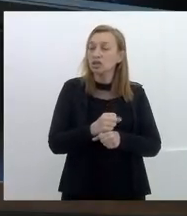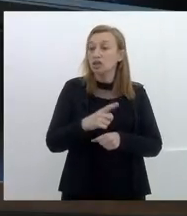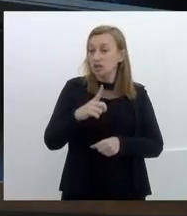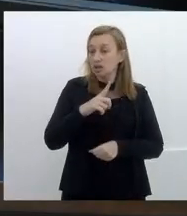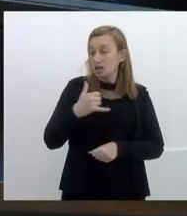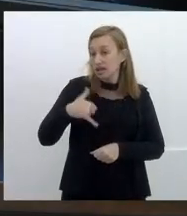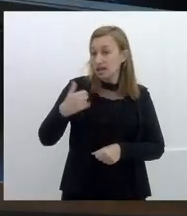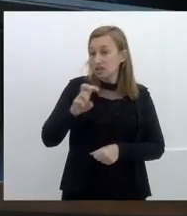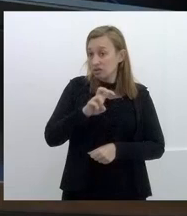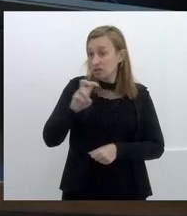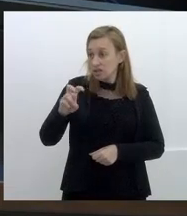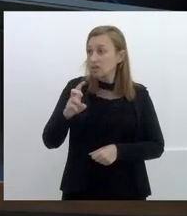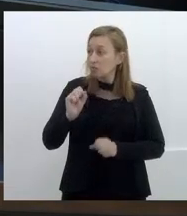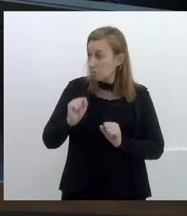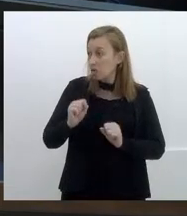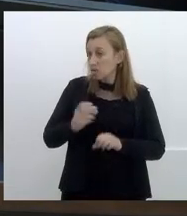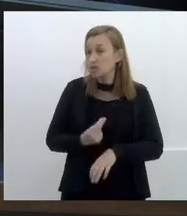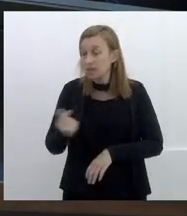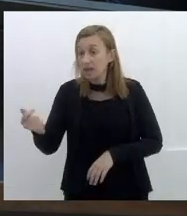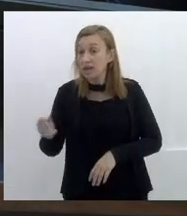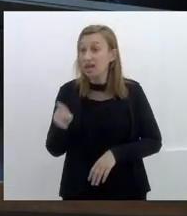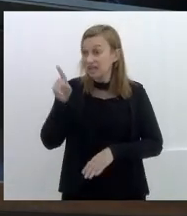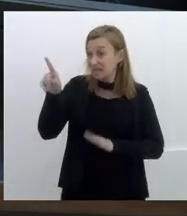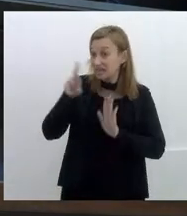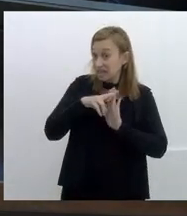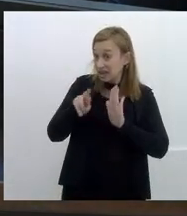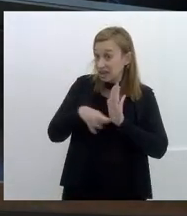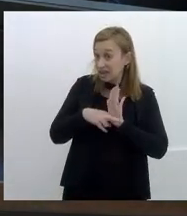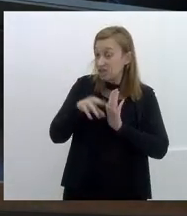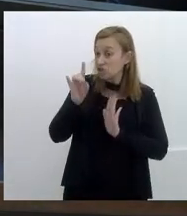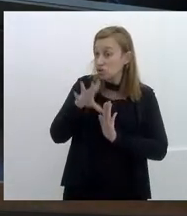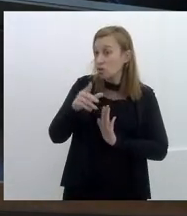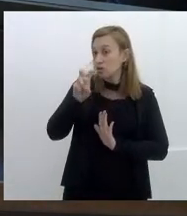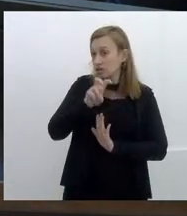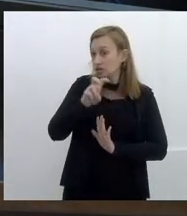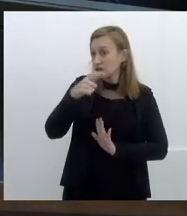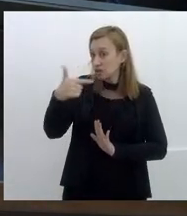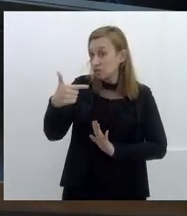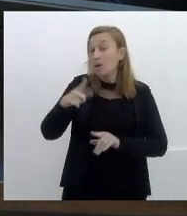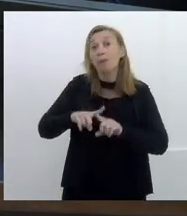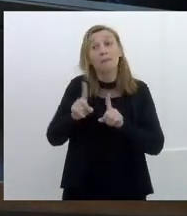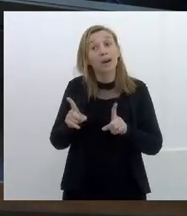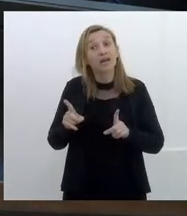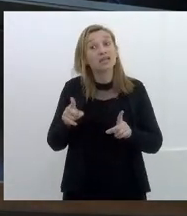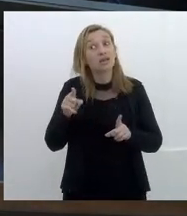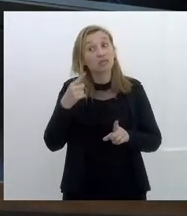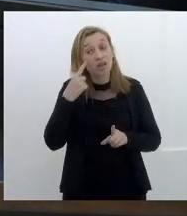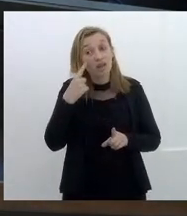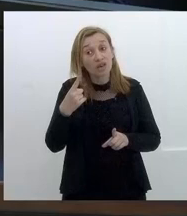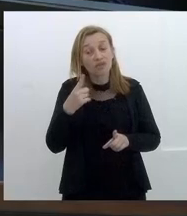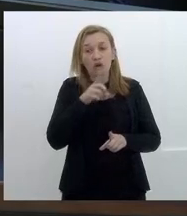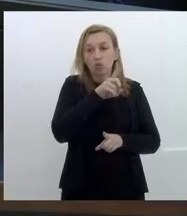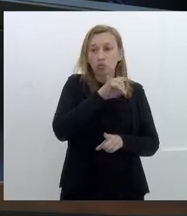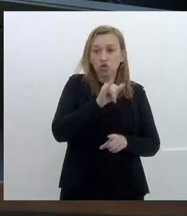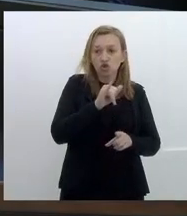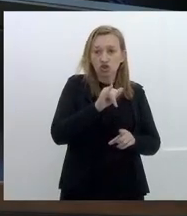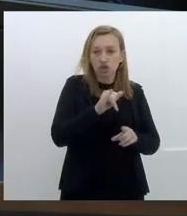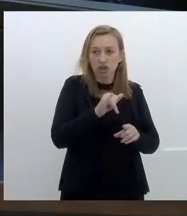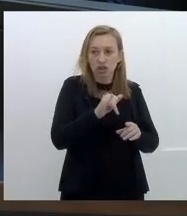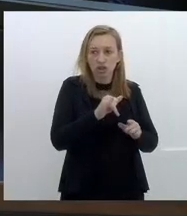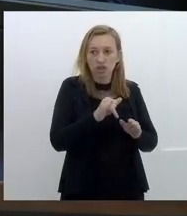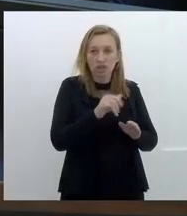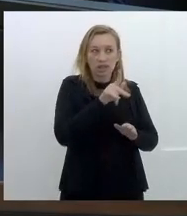eu posso sair nessa regra aí eu posso sair com 52 mas aí eu tenho que ver no dia da publicação